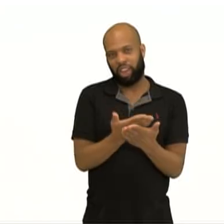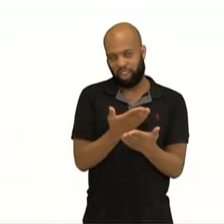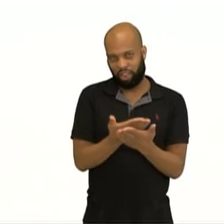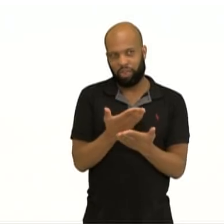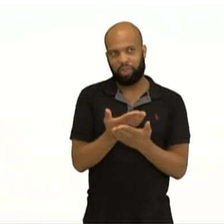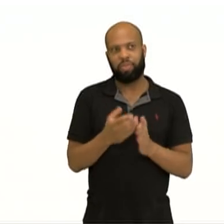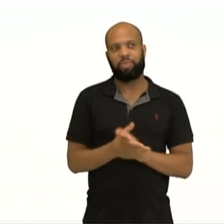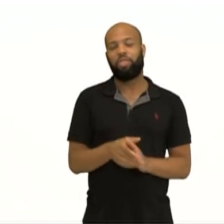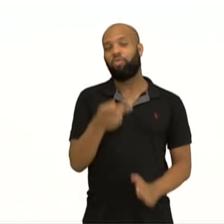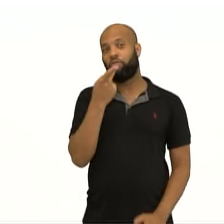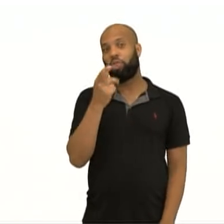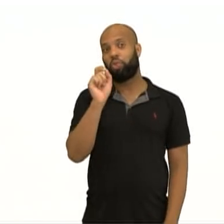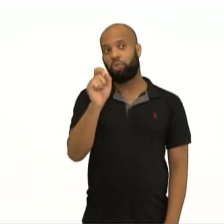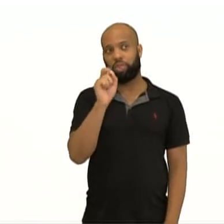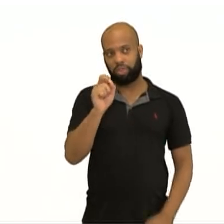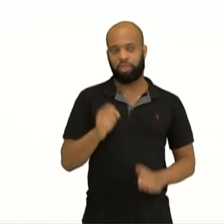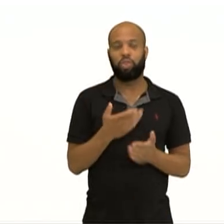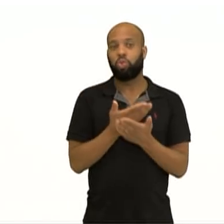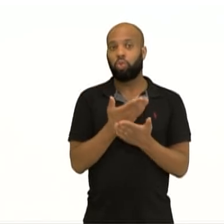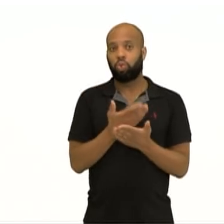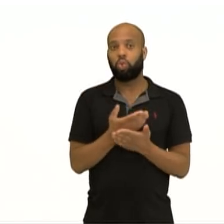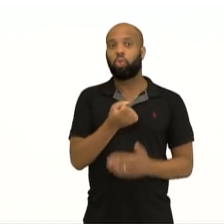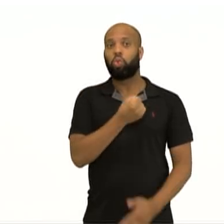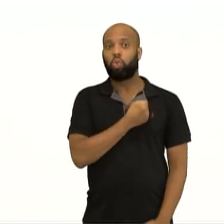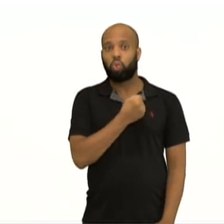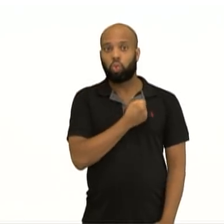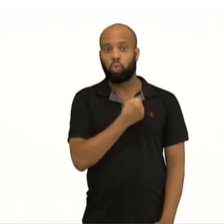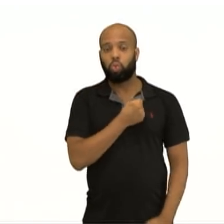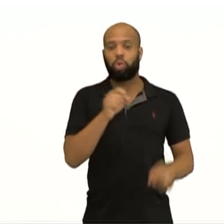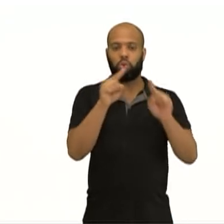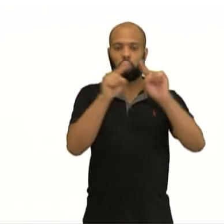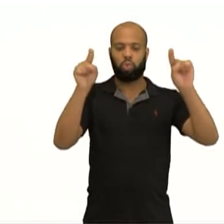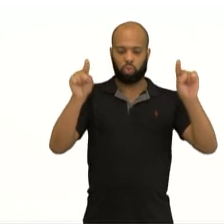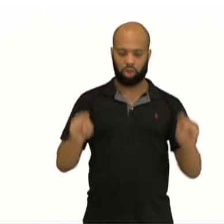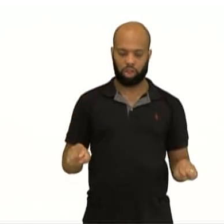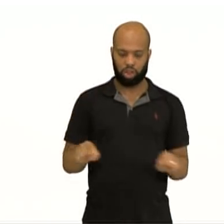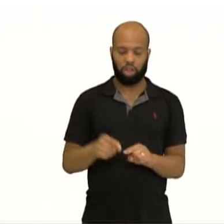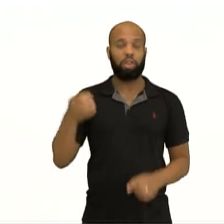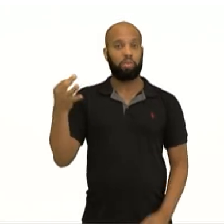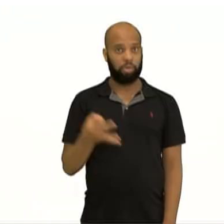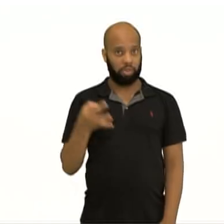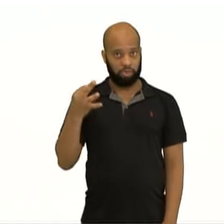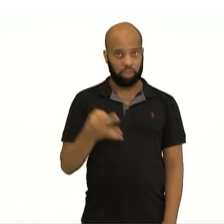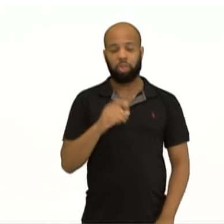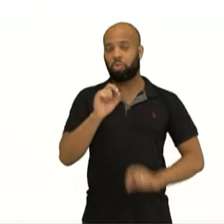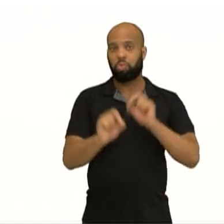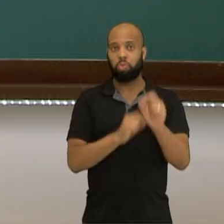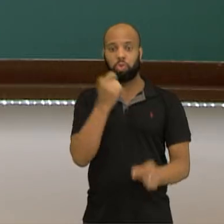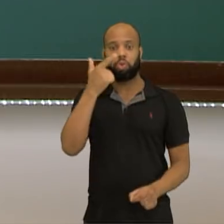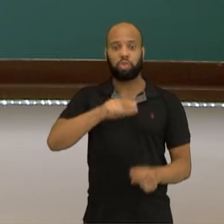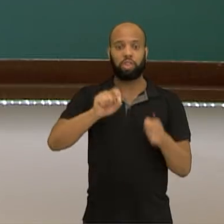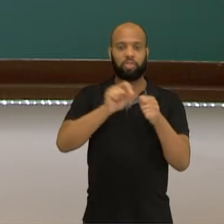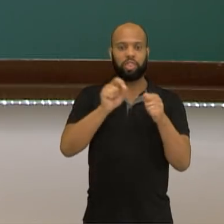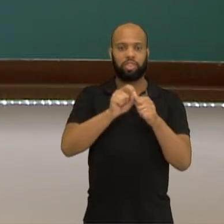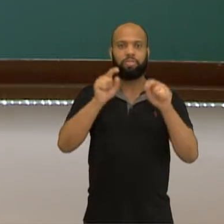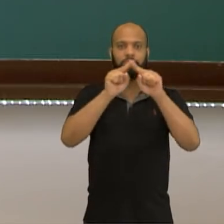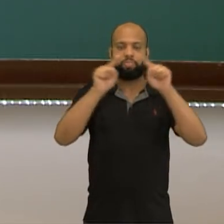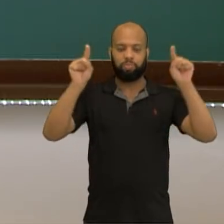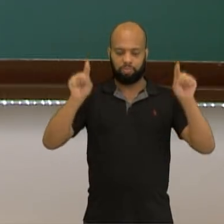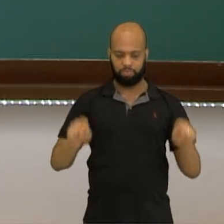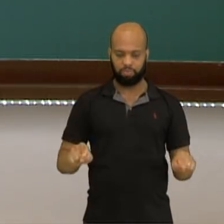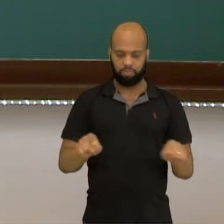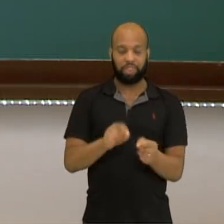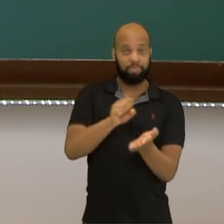aula falando o quê? Que falamos sobre números quadrados perfeitos, que são aqueles que conseguimos formar a